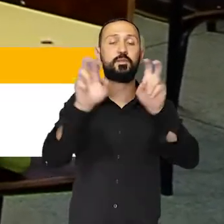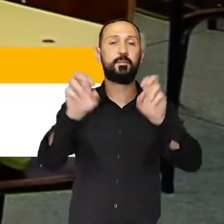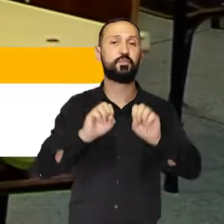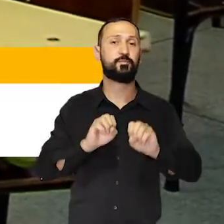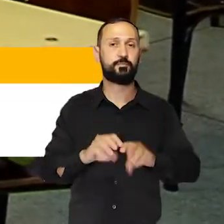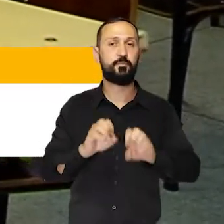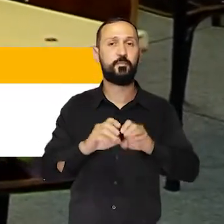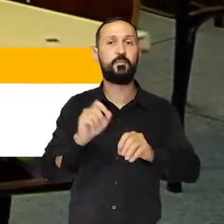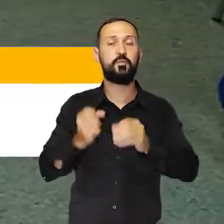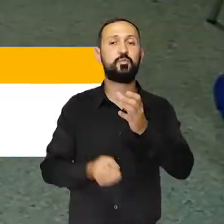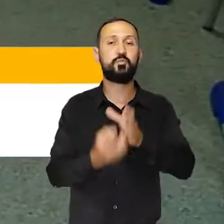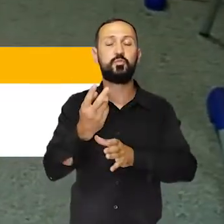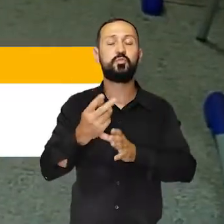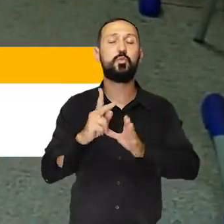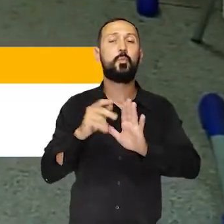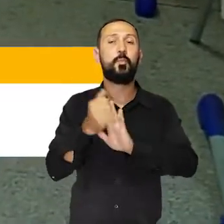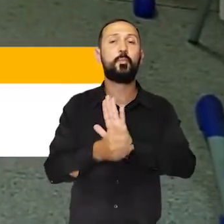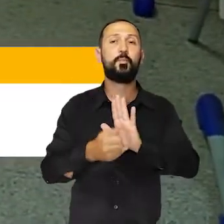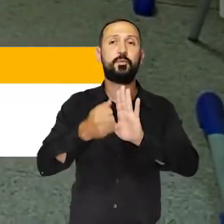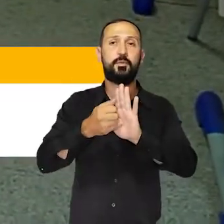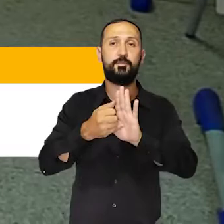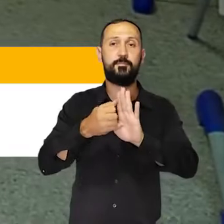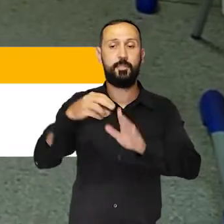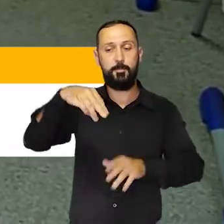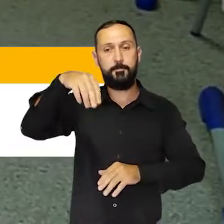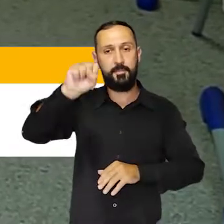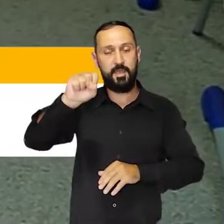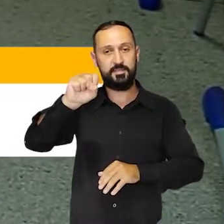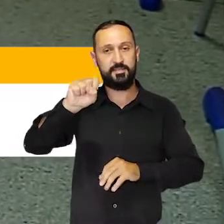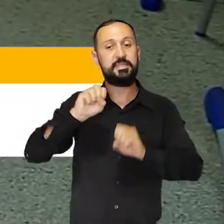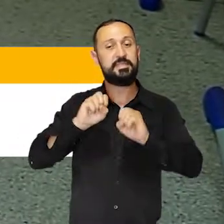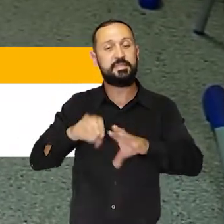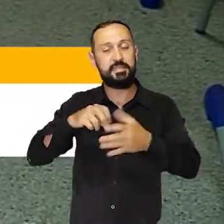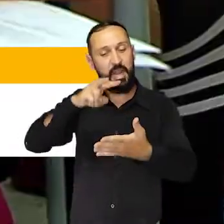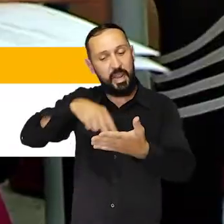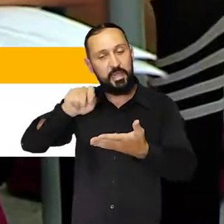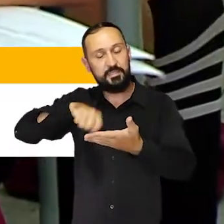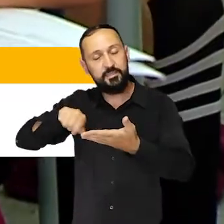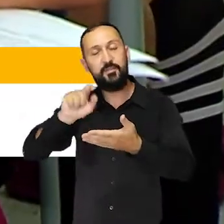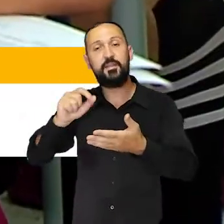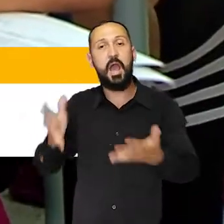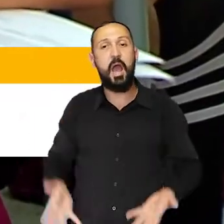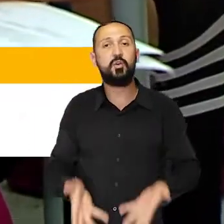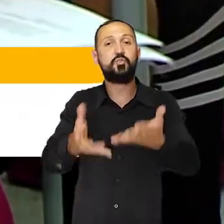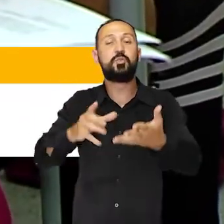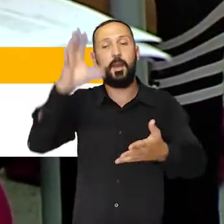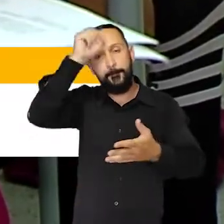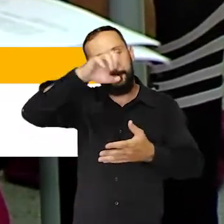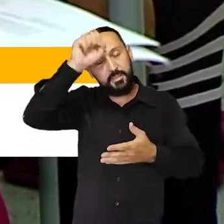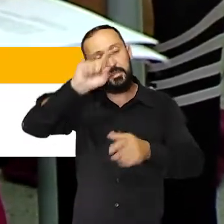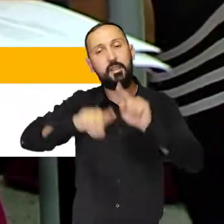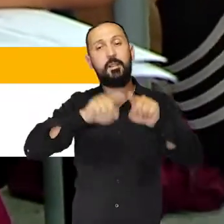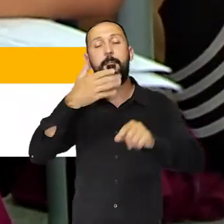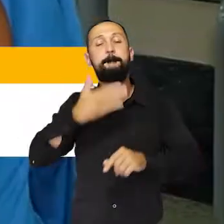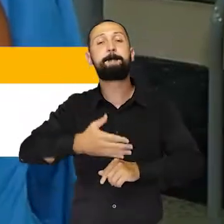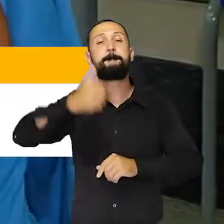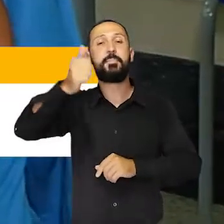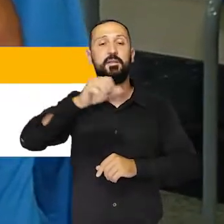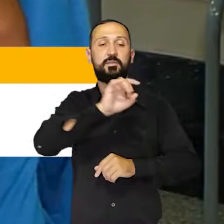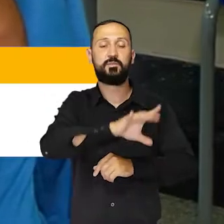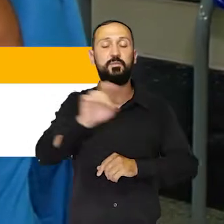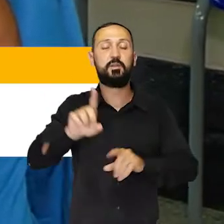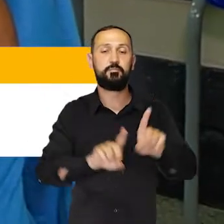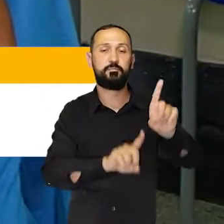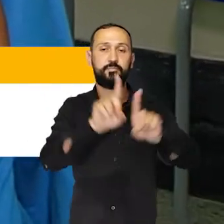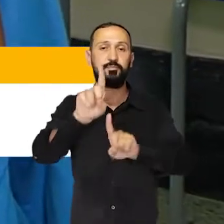relacionado à área de educação que institui o programa MS alfabetiza que Visa o fortalecimento da aprendizagem